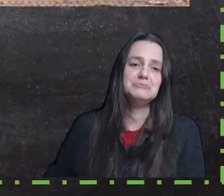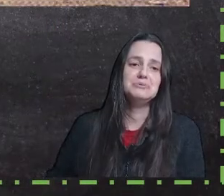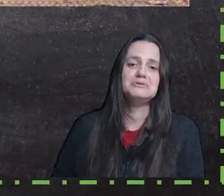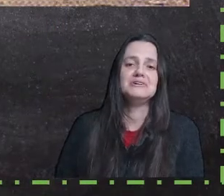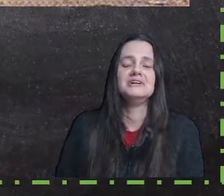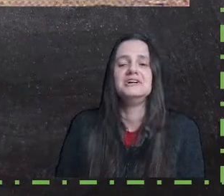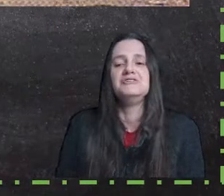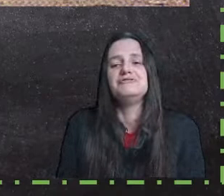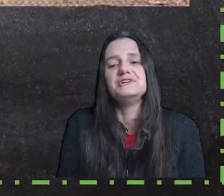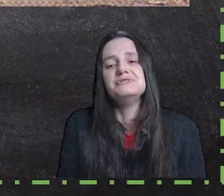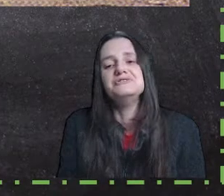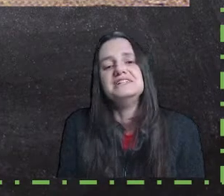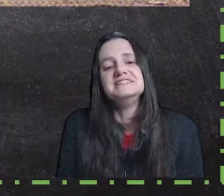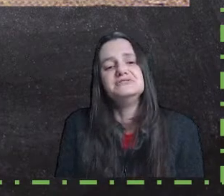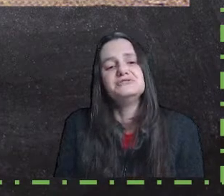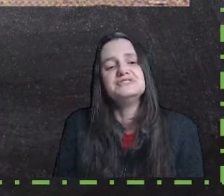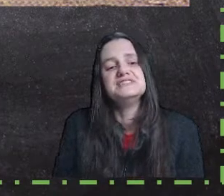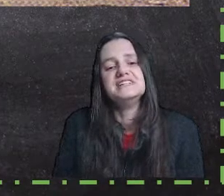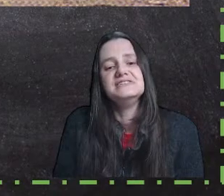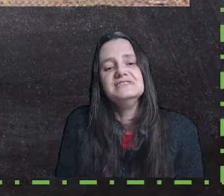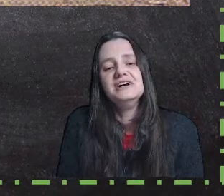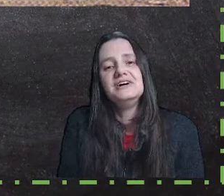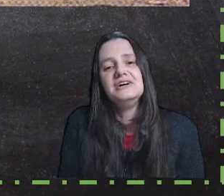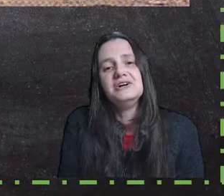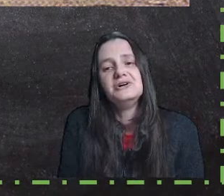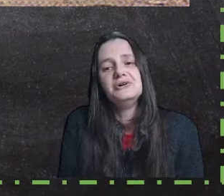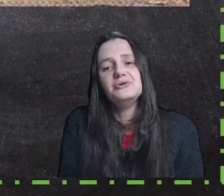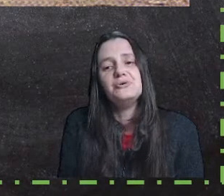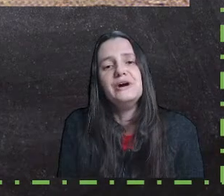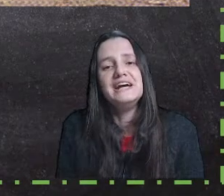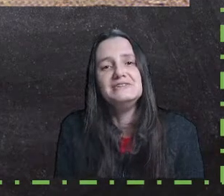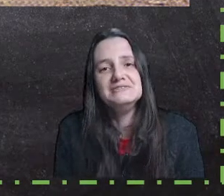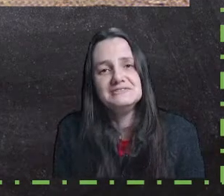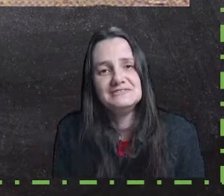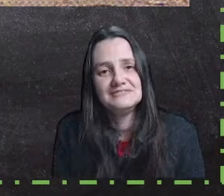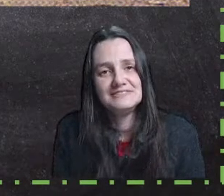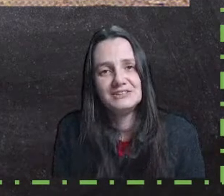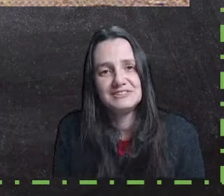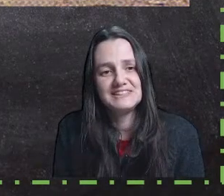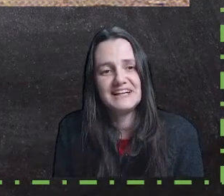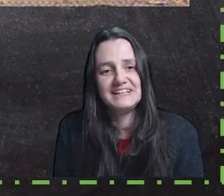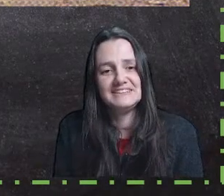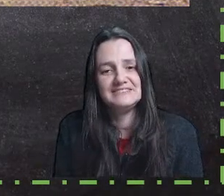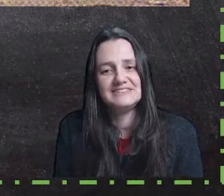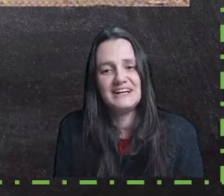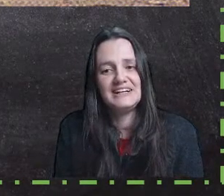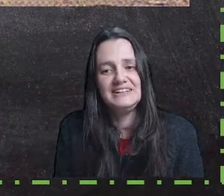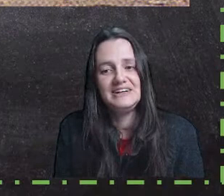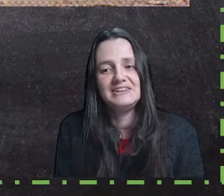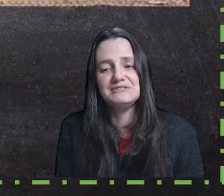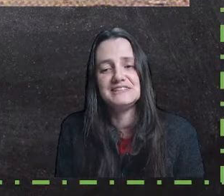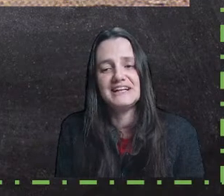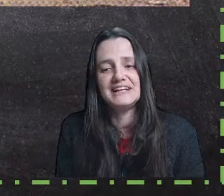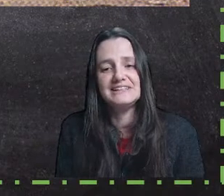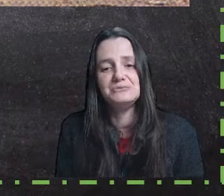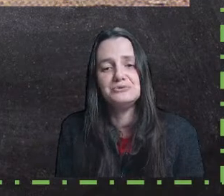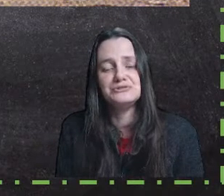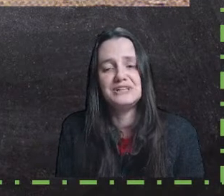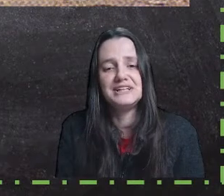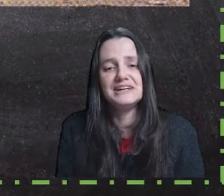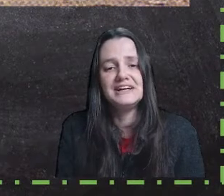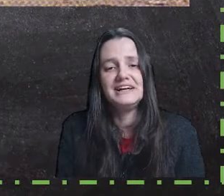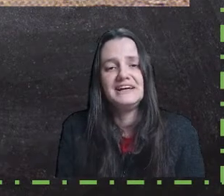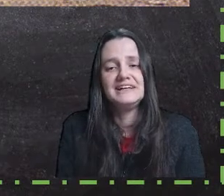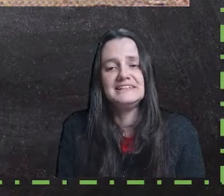Outro exemplo foi quando eles introduziram o coelho na Austrália, tá? A Austrália ela